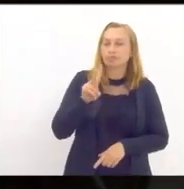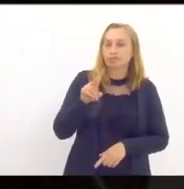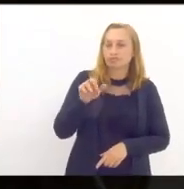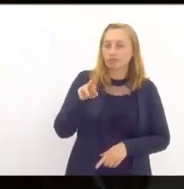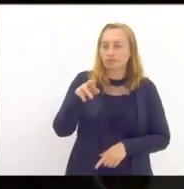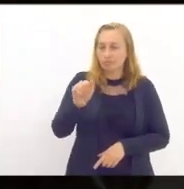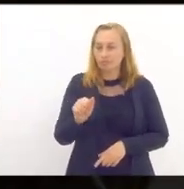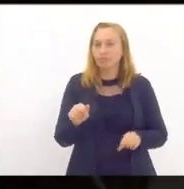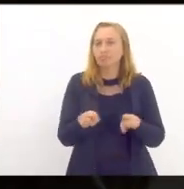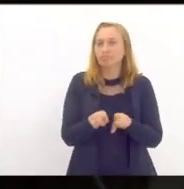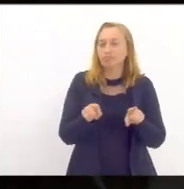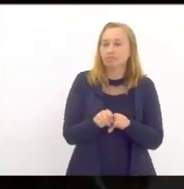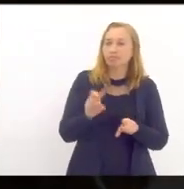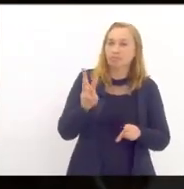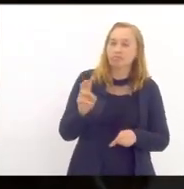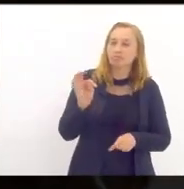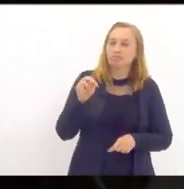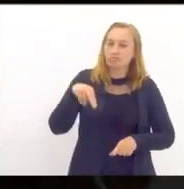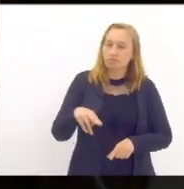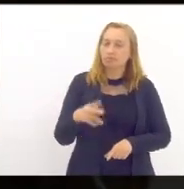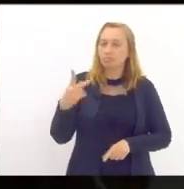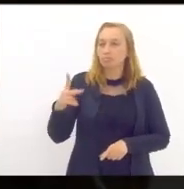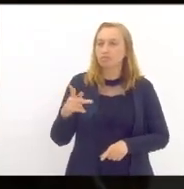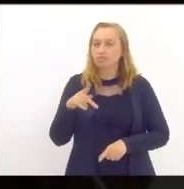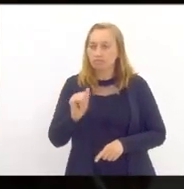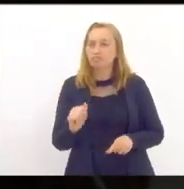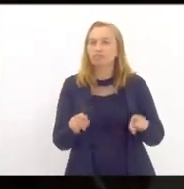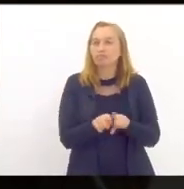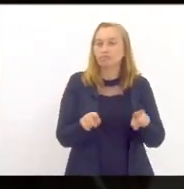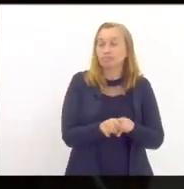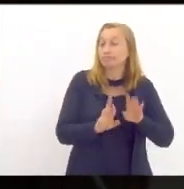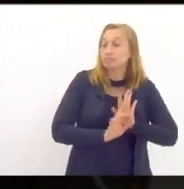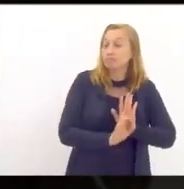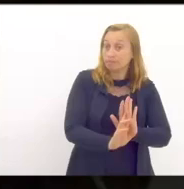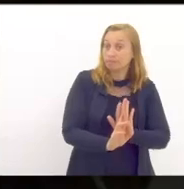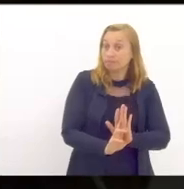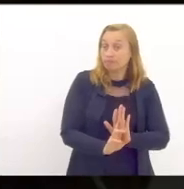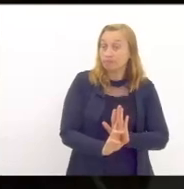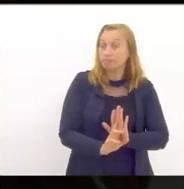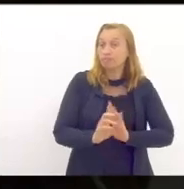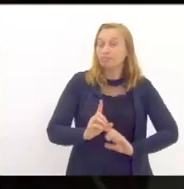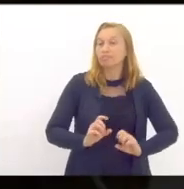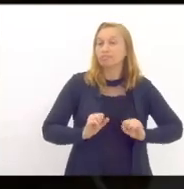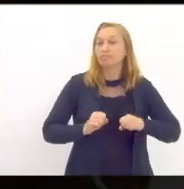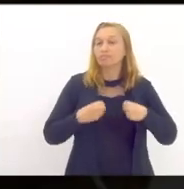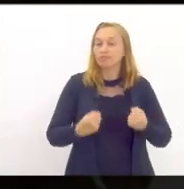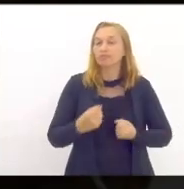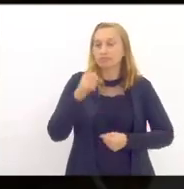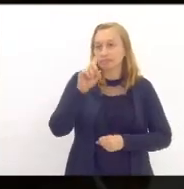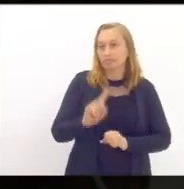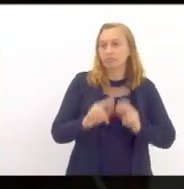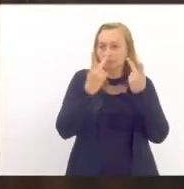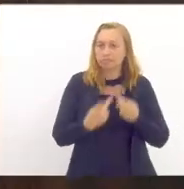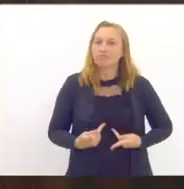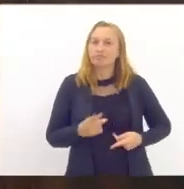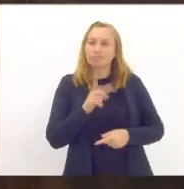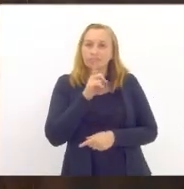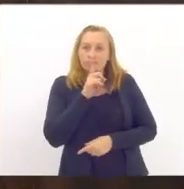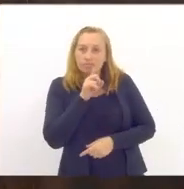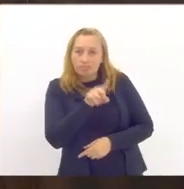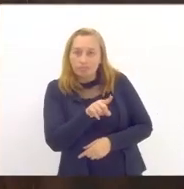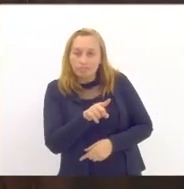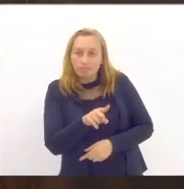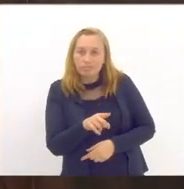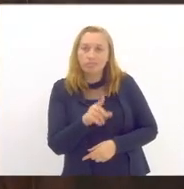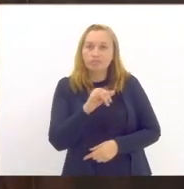o Washington, seus pais, e cumprimentar aqui uma representação da Defesa dos Direitos Humanos, que está aqui tão quietinho, que é o nosso